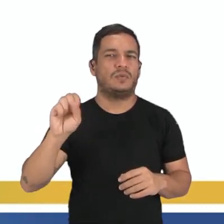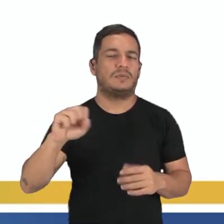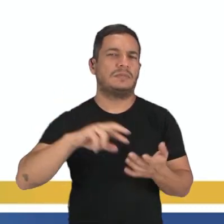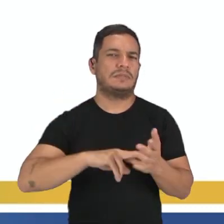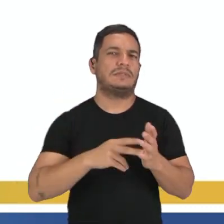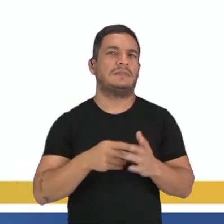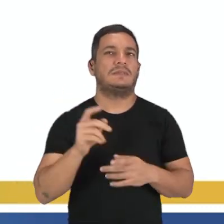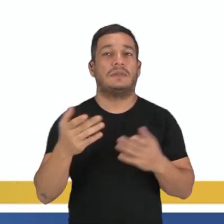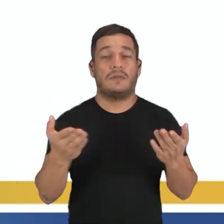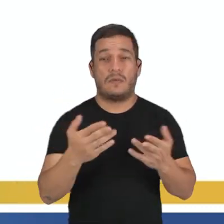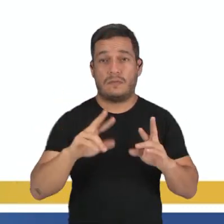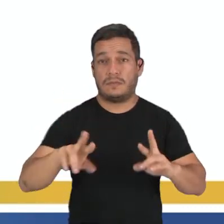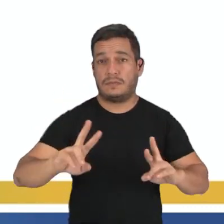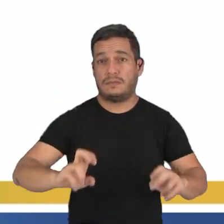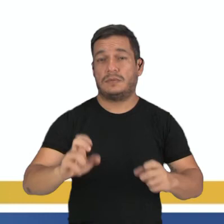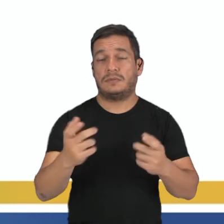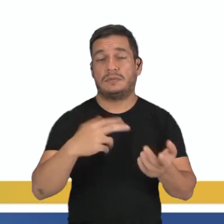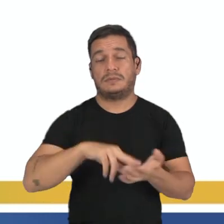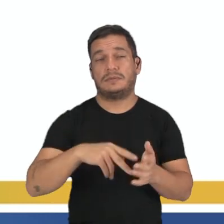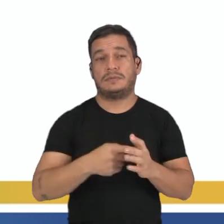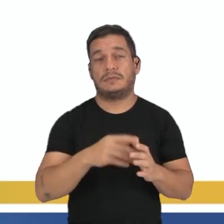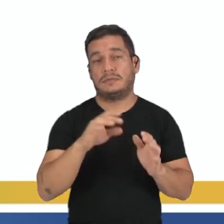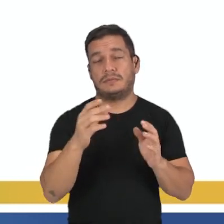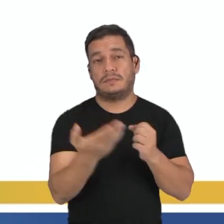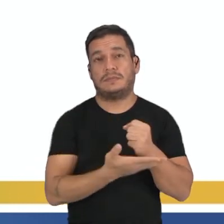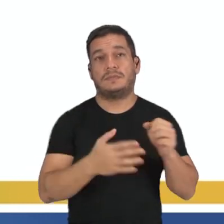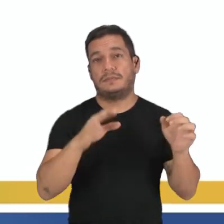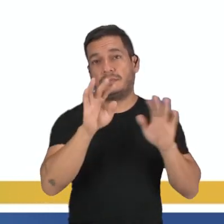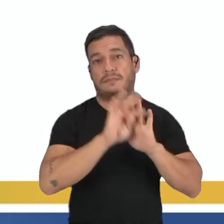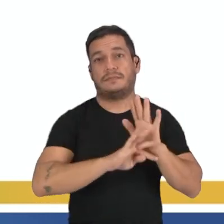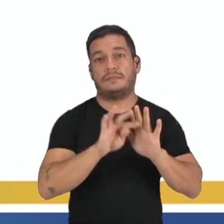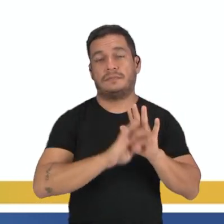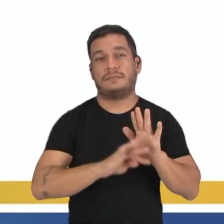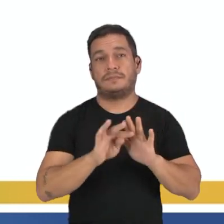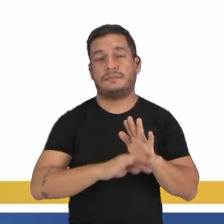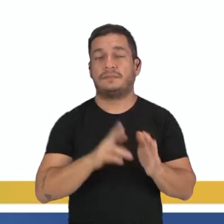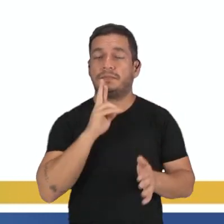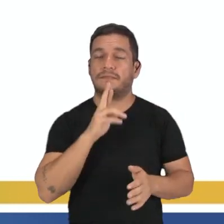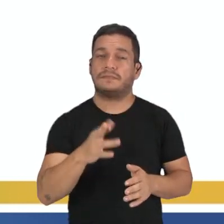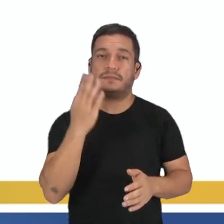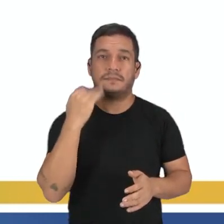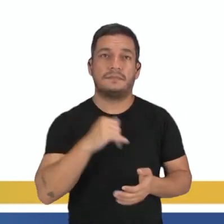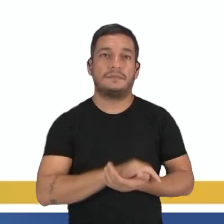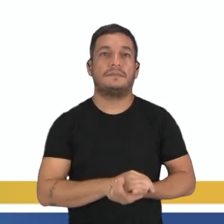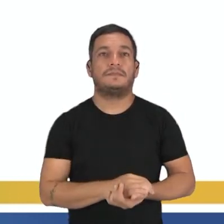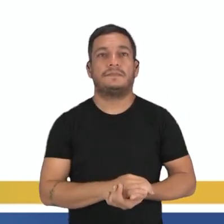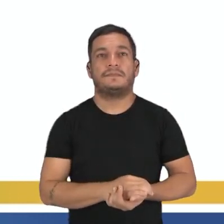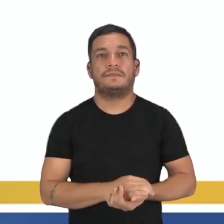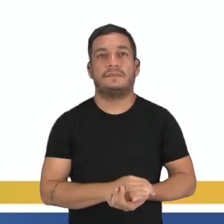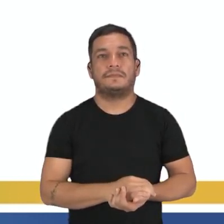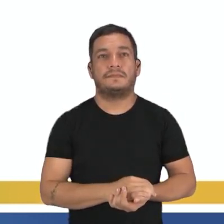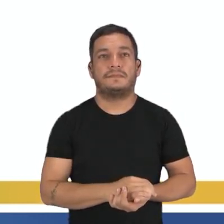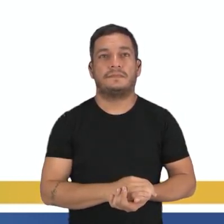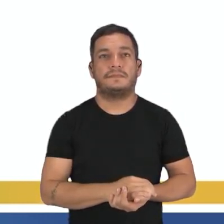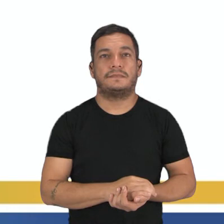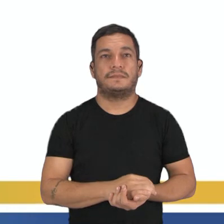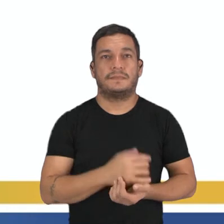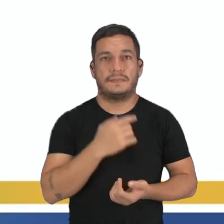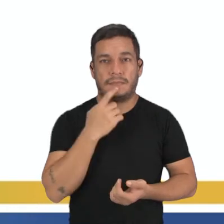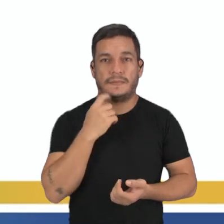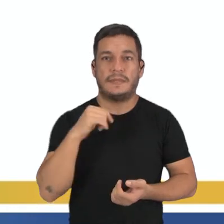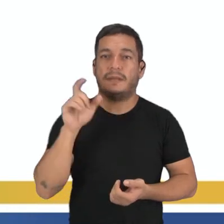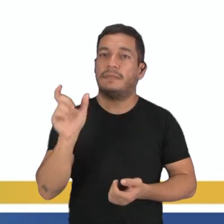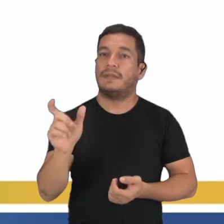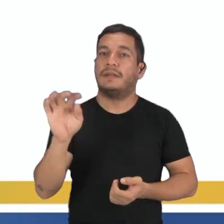vamos agora perceber sentido de acordo com o texto a cabeça resposta e a